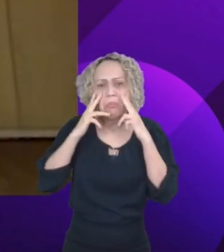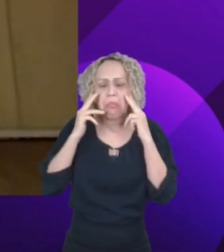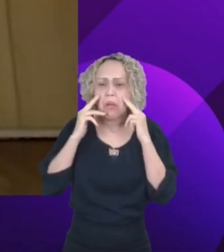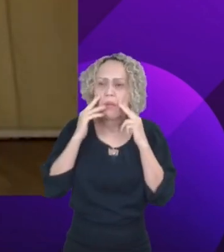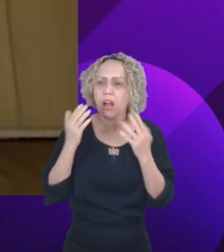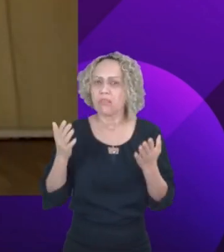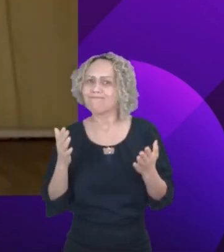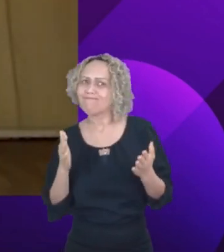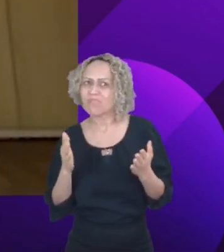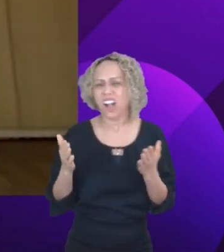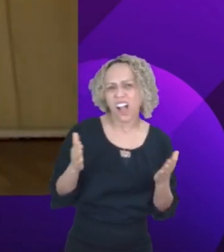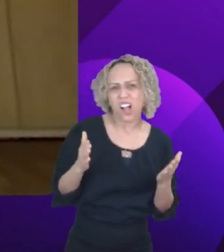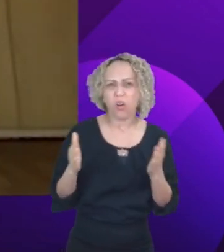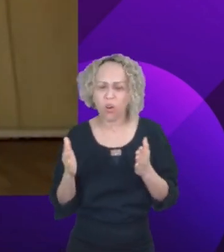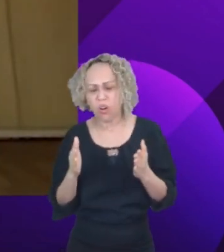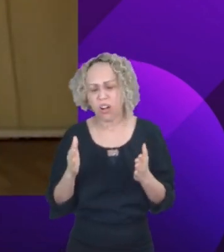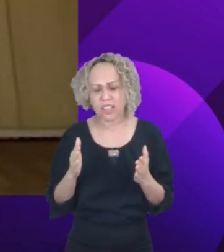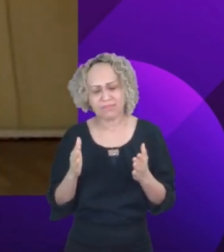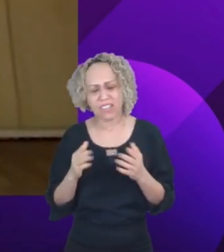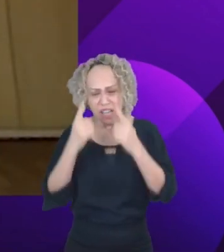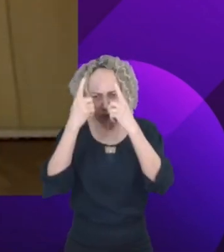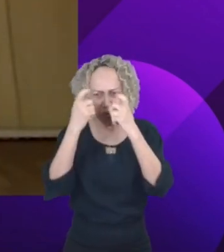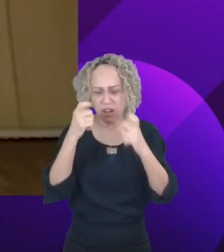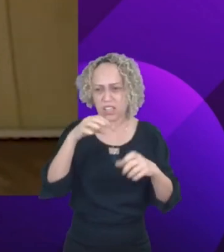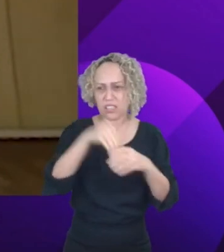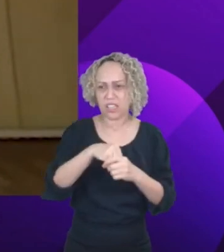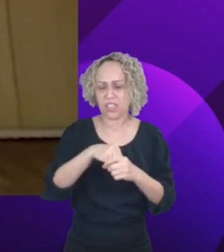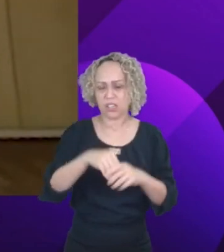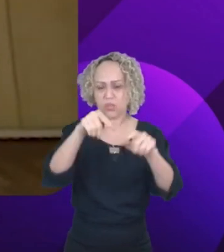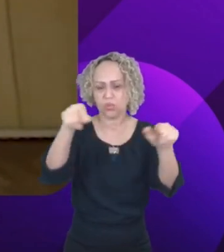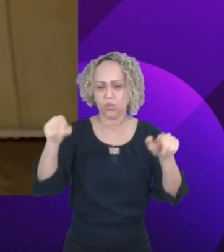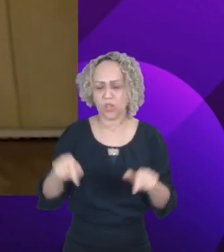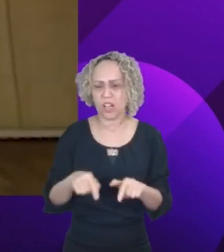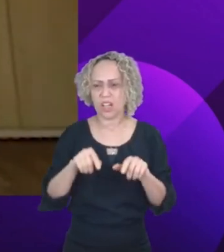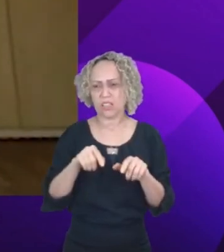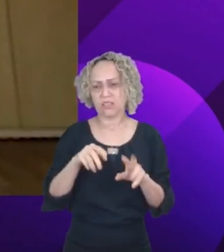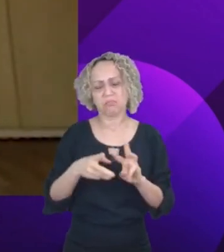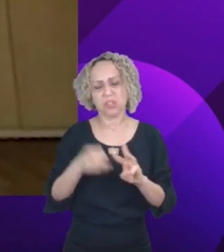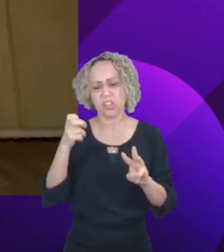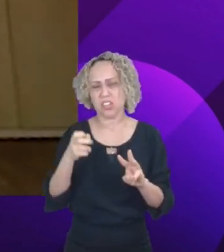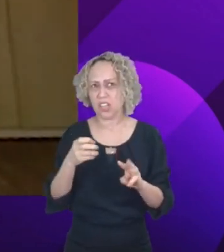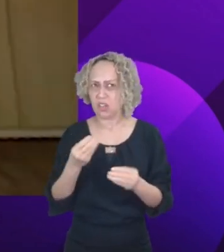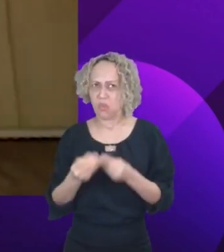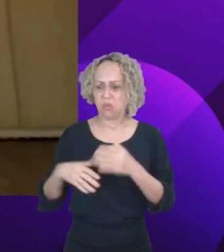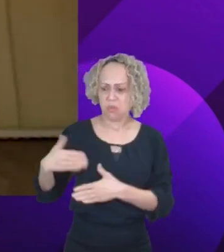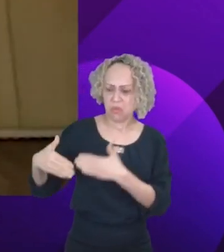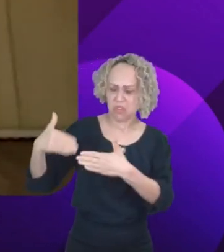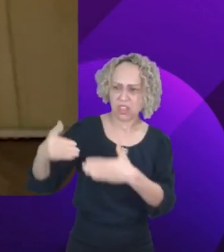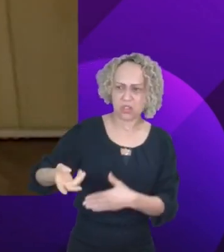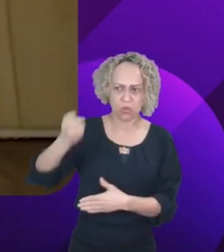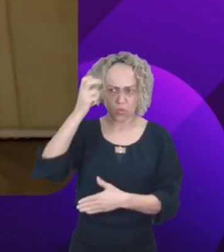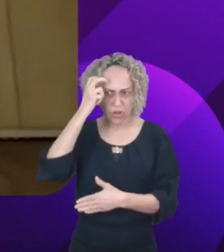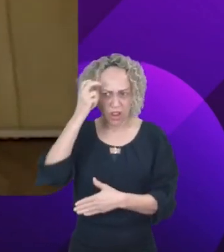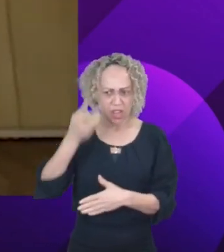pessoas tratem essa violência dentro dos territórios indígenas, né, como um processo cultural, e que a gente sabe que não é, né, da